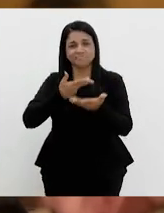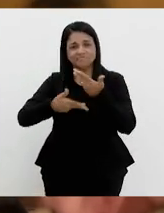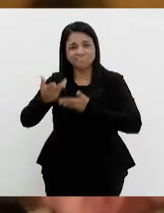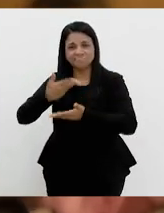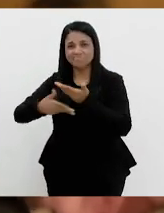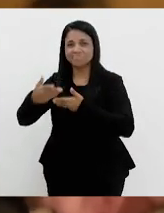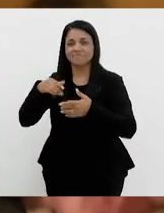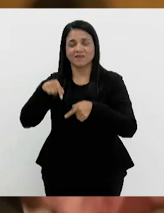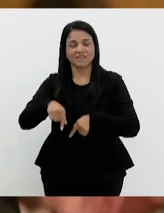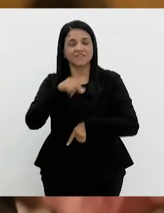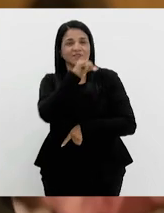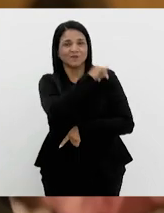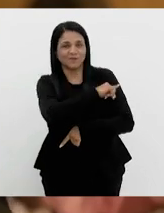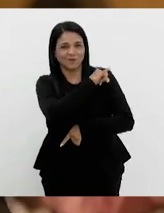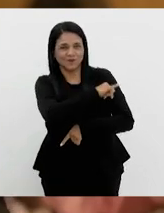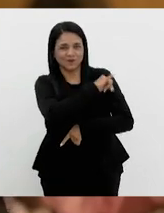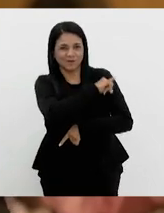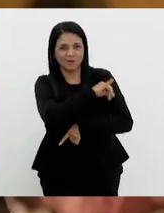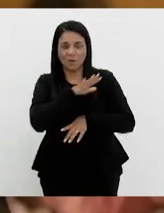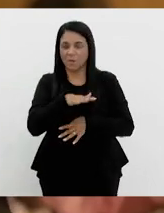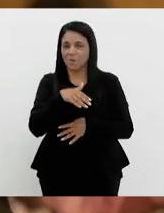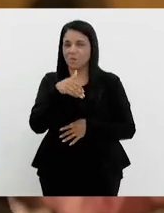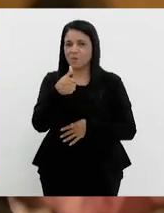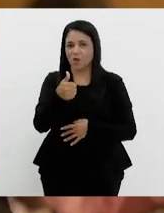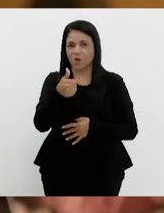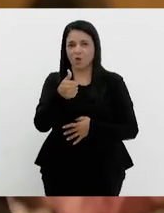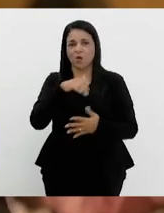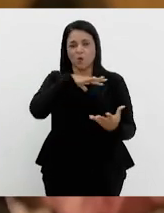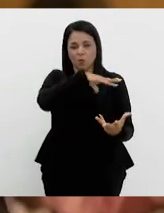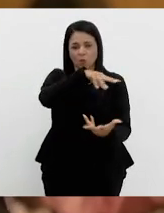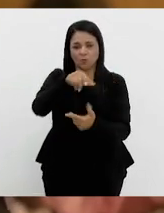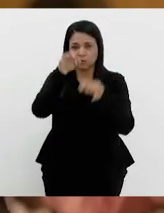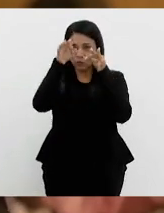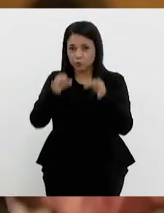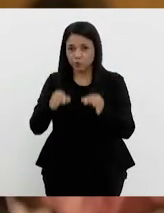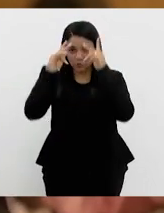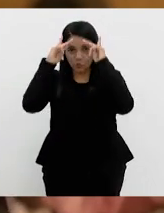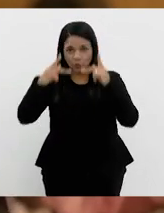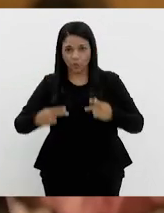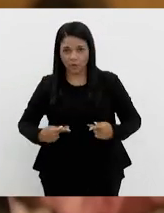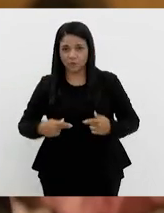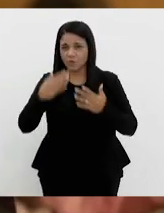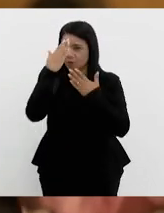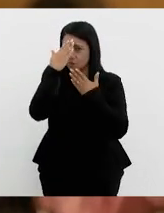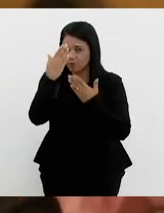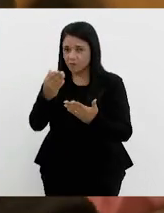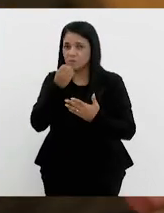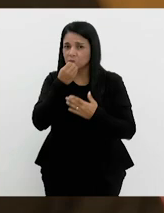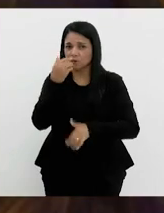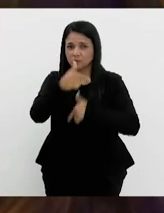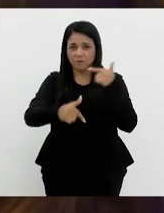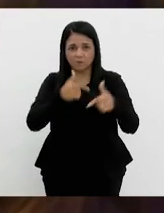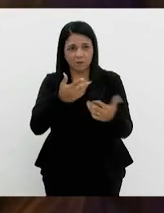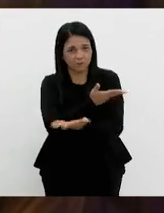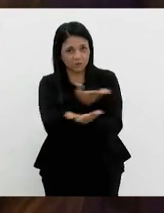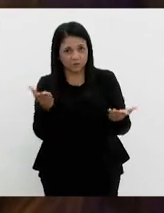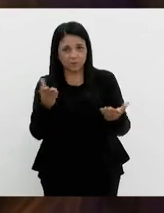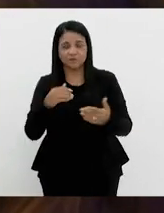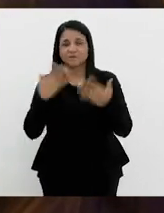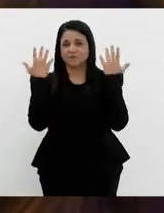no Rio de Janeiro como poder fazer melhor para o mundo ser mais justo e mais humano Muito obrigado e bom trabalho a